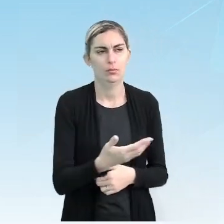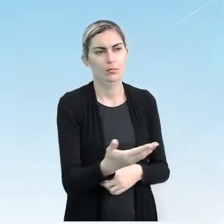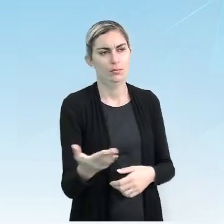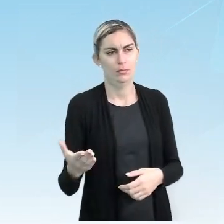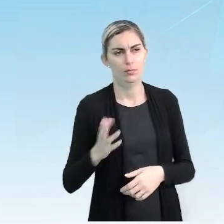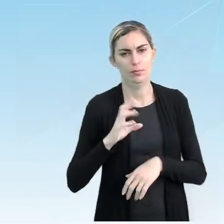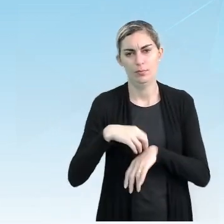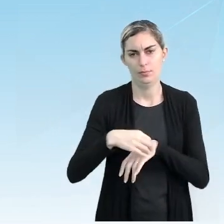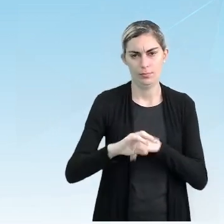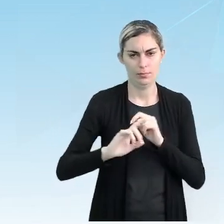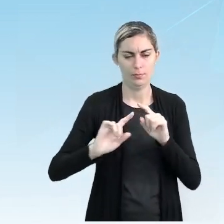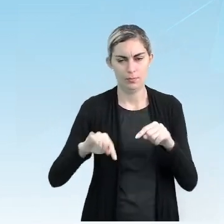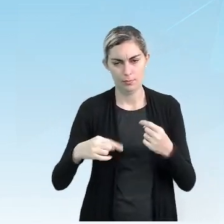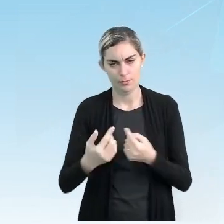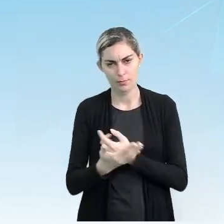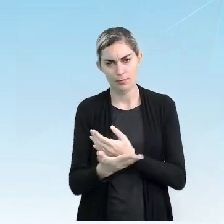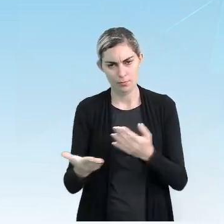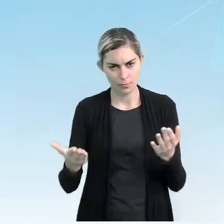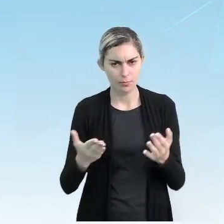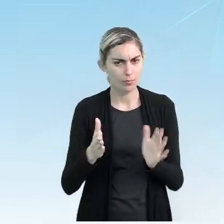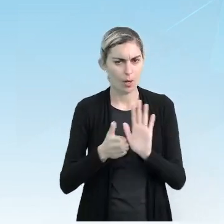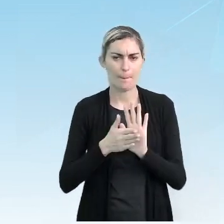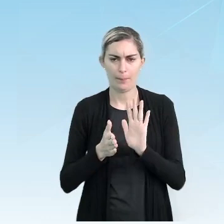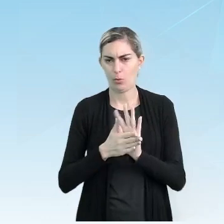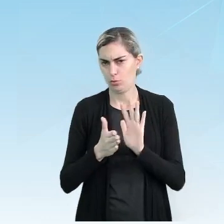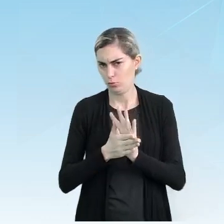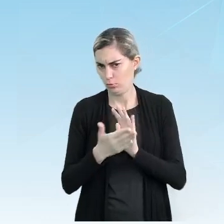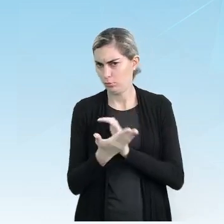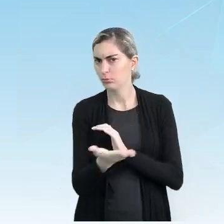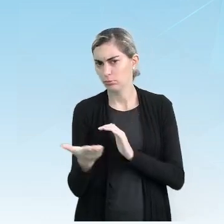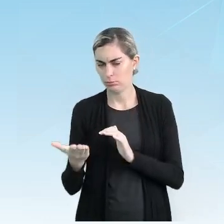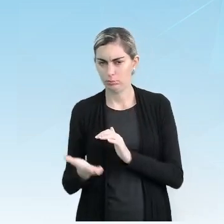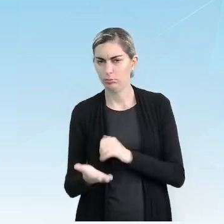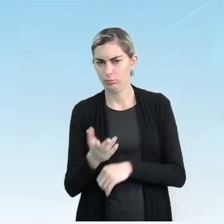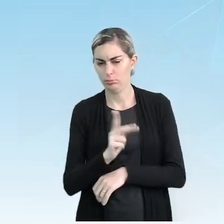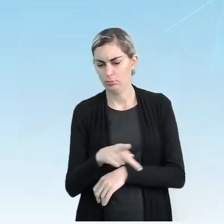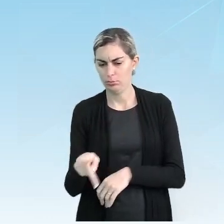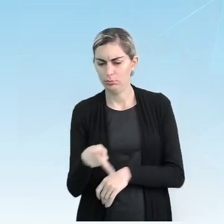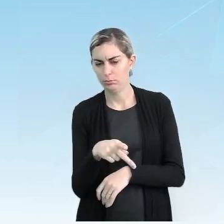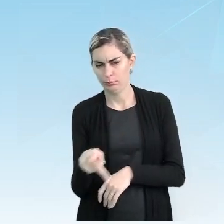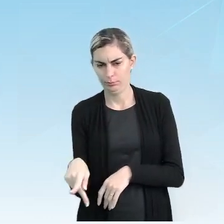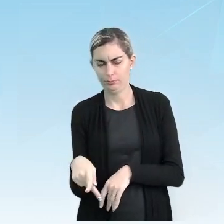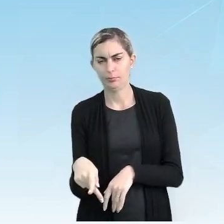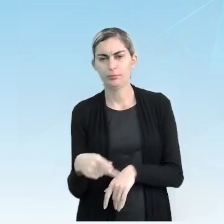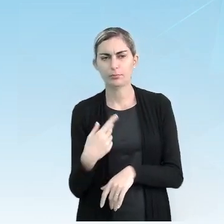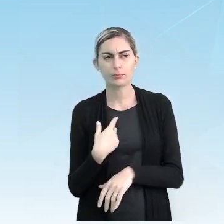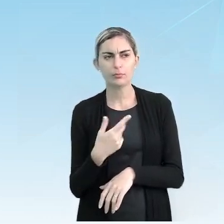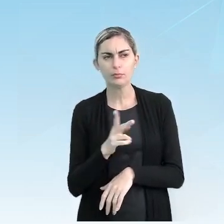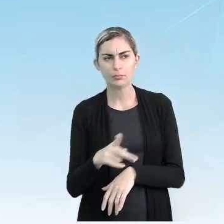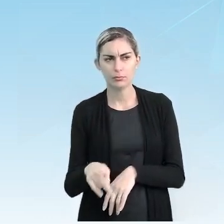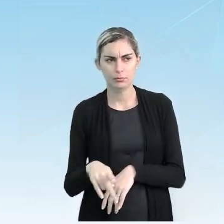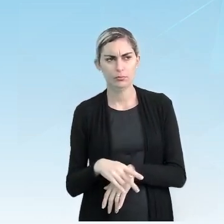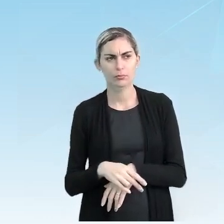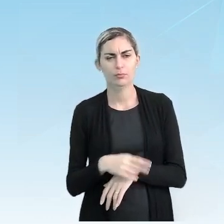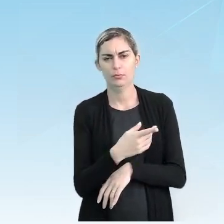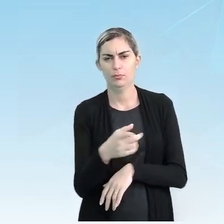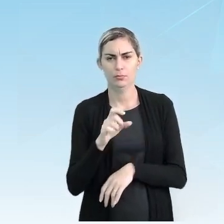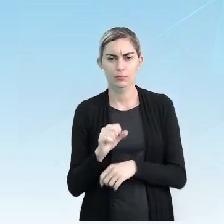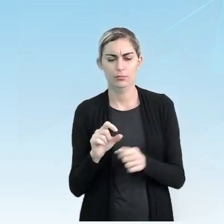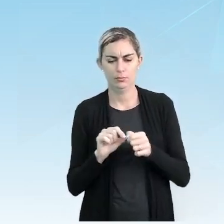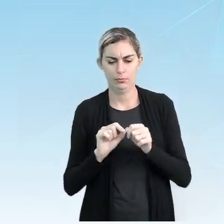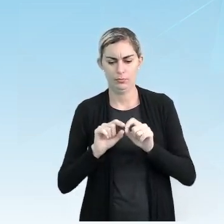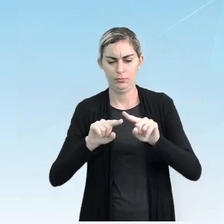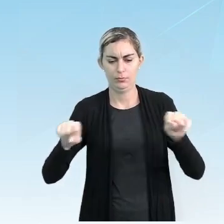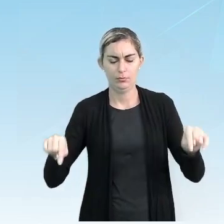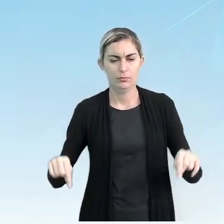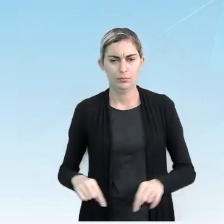um desafio não, uma proposta, aliás, para o nosso professor, né? Para o professor, para ele possa fazer em sala de aula